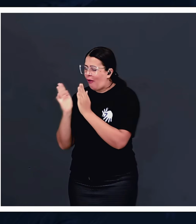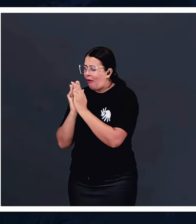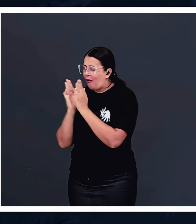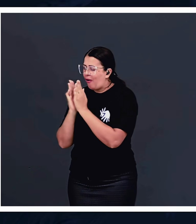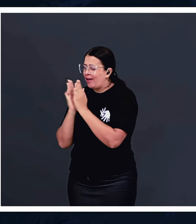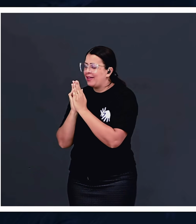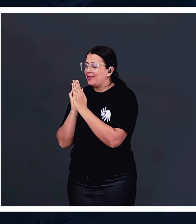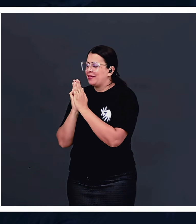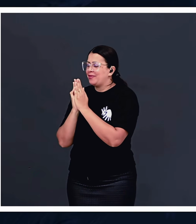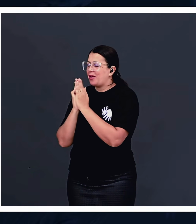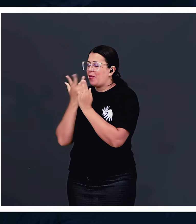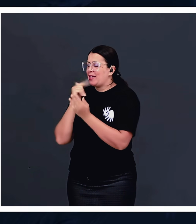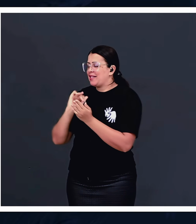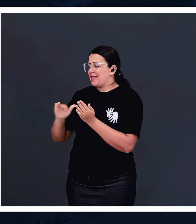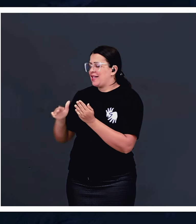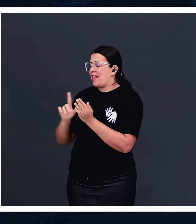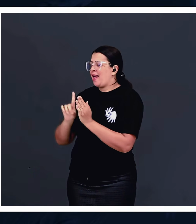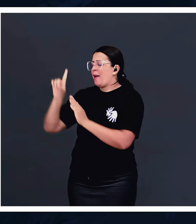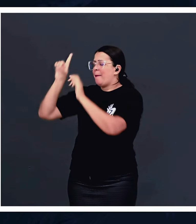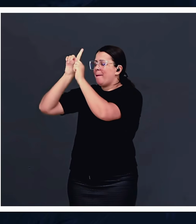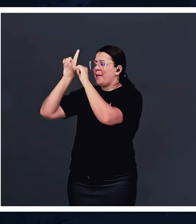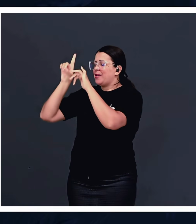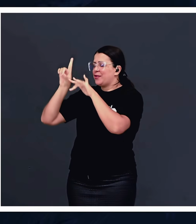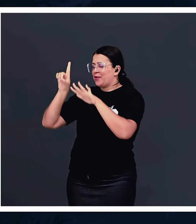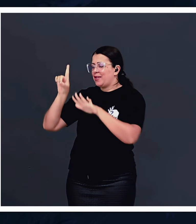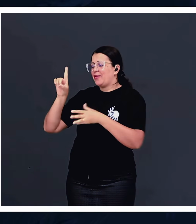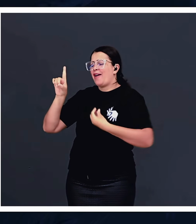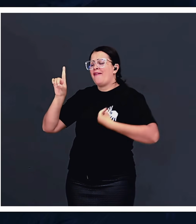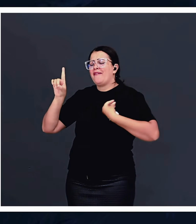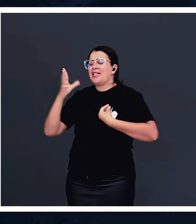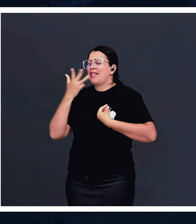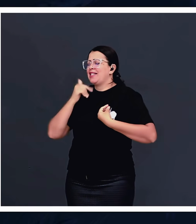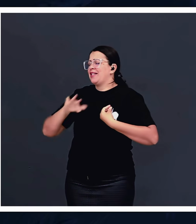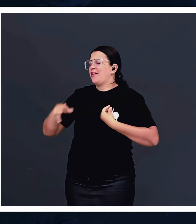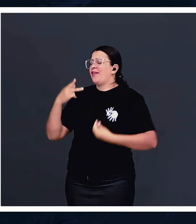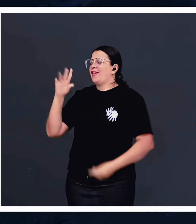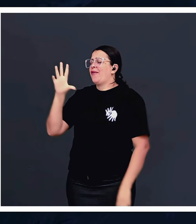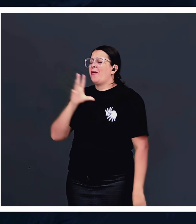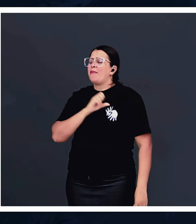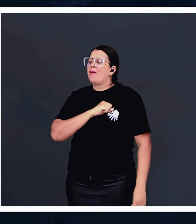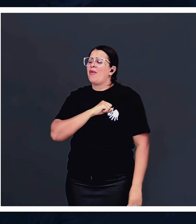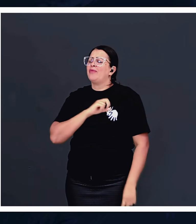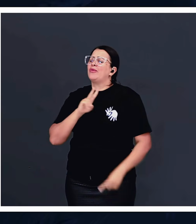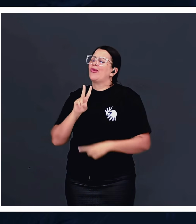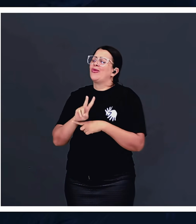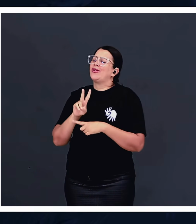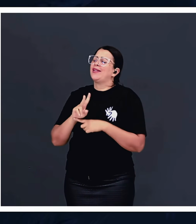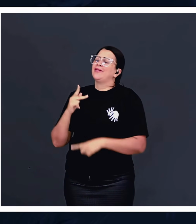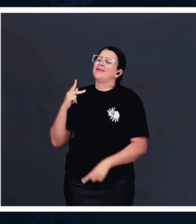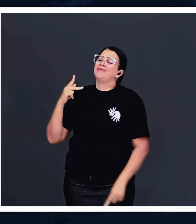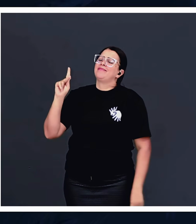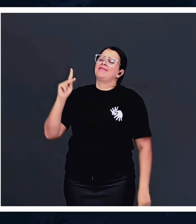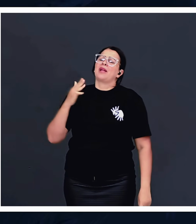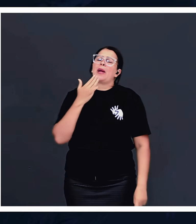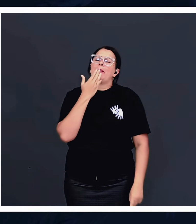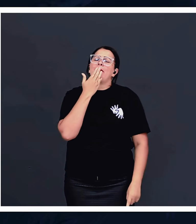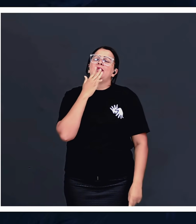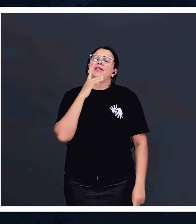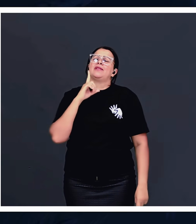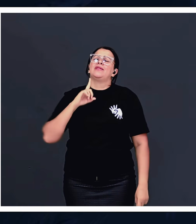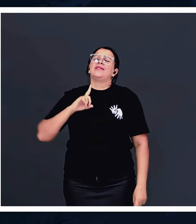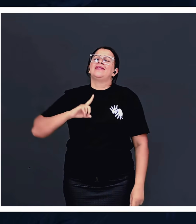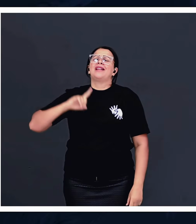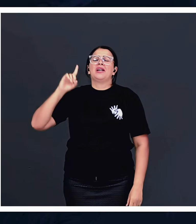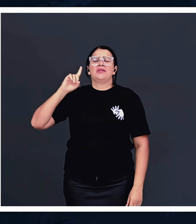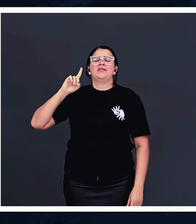Lia, abençoando a vida dessa criança com o teu amor, com o teu cuidado, pedindo, meu